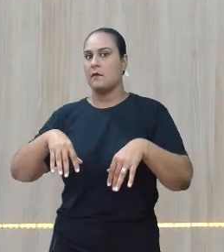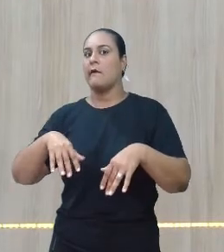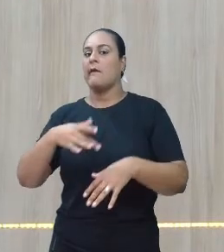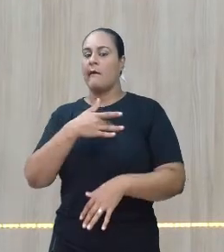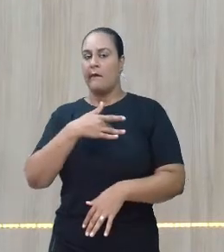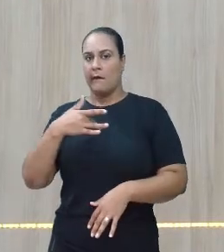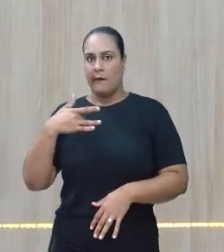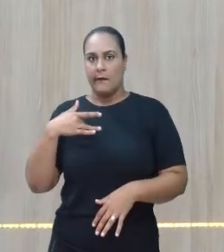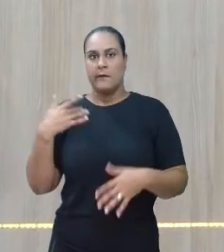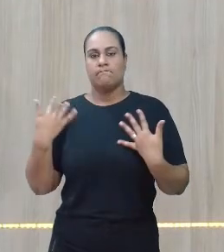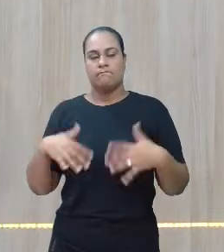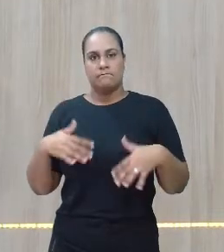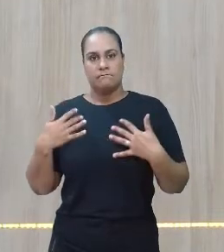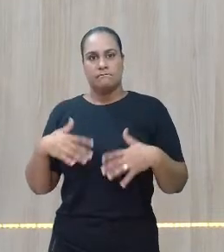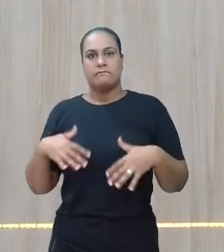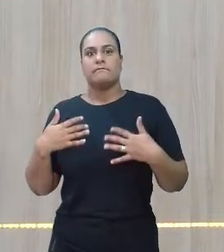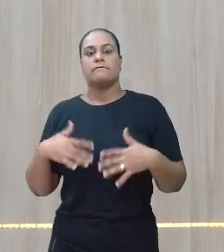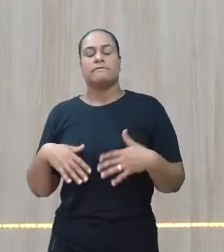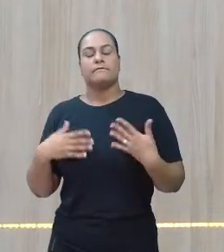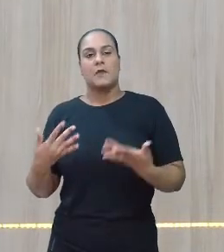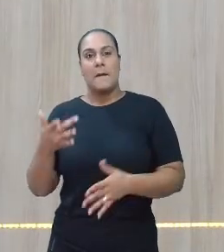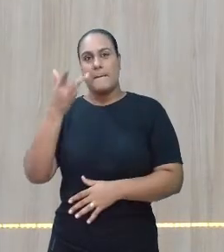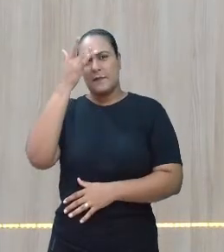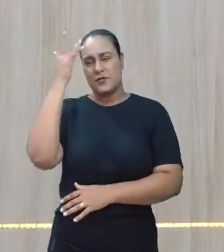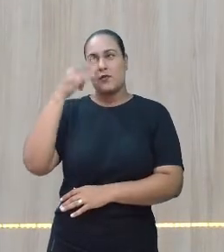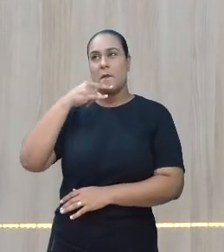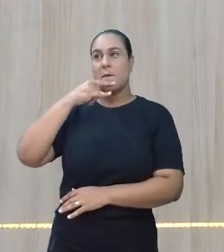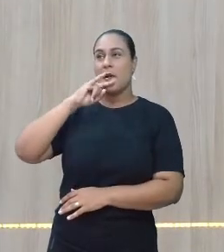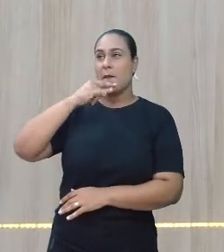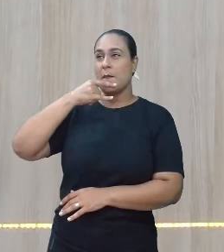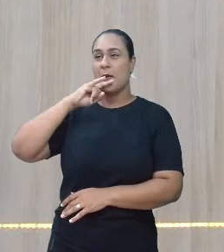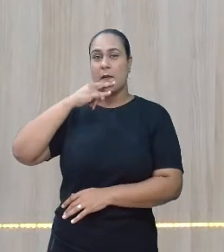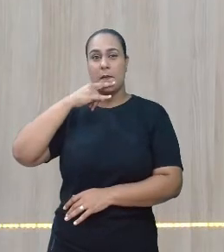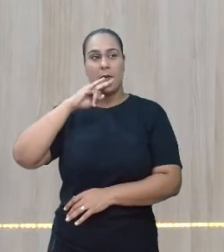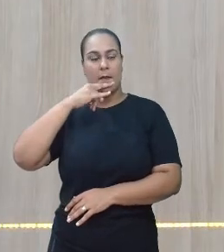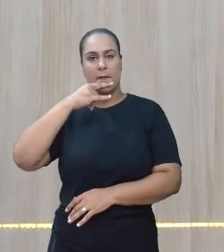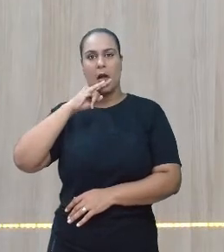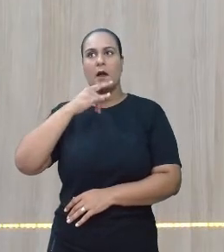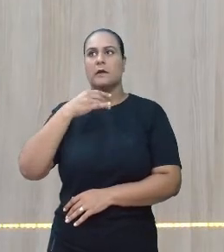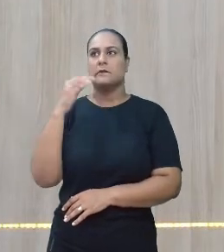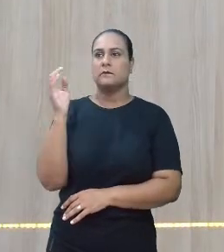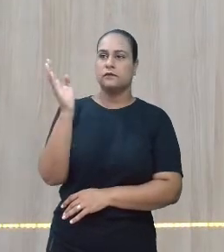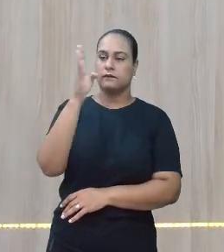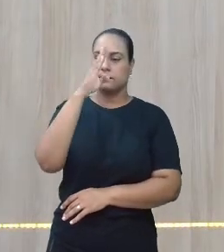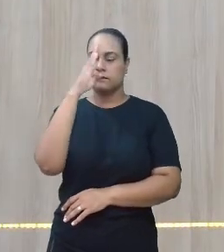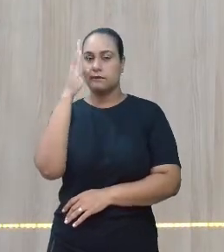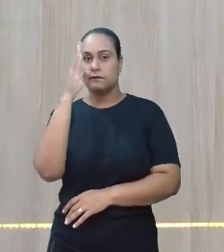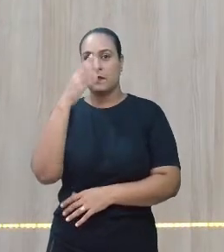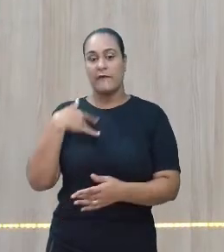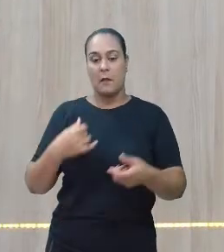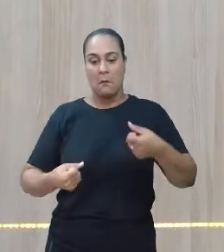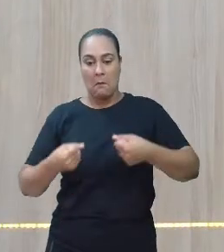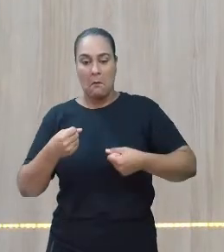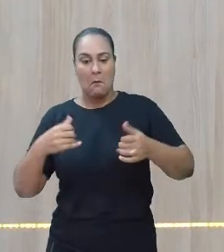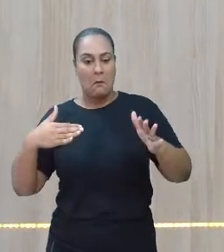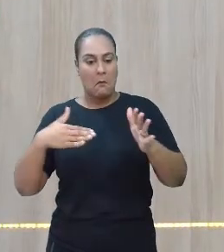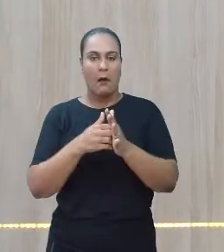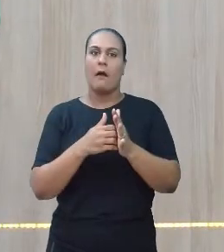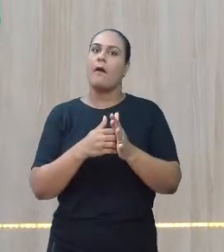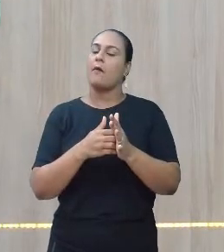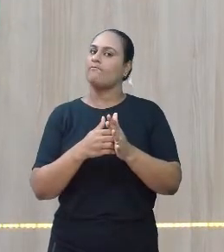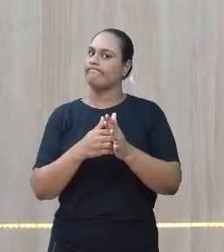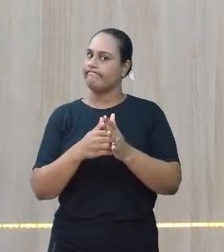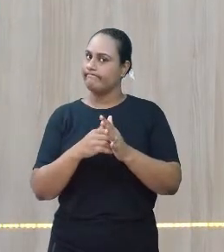aí realmente, né, a questão dos reflexos por conta aí de acidentes. E também, Cláudia, aqueles que ainda